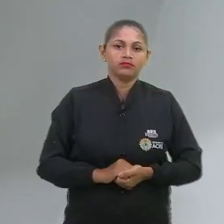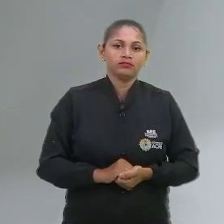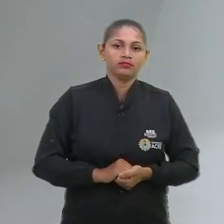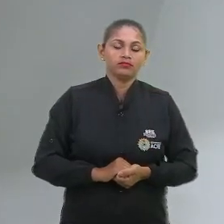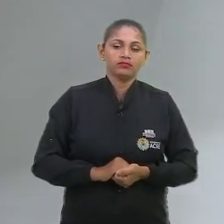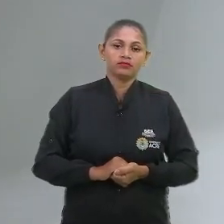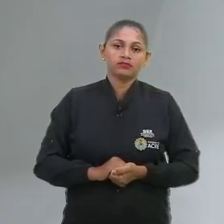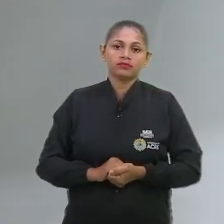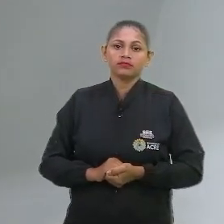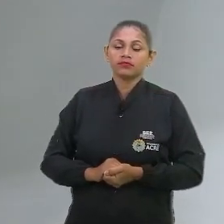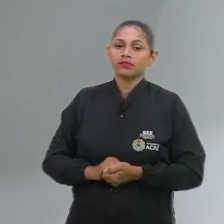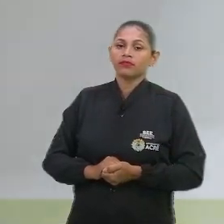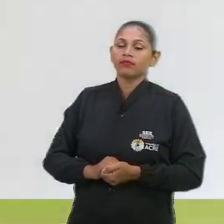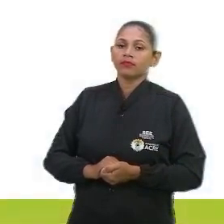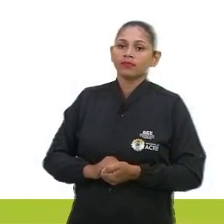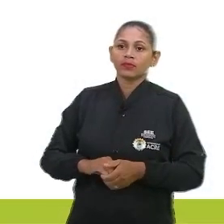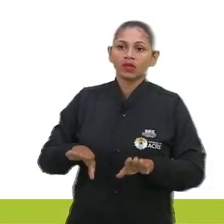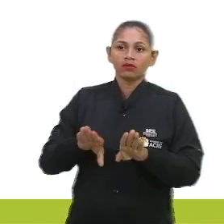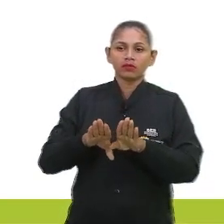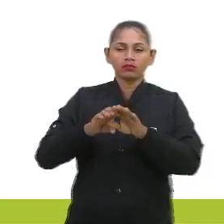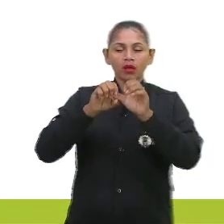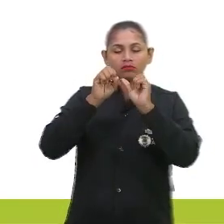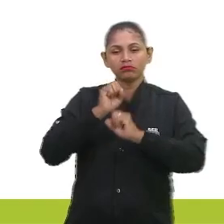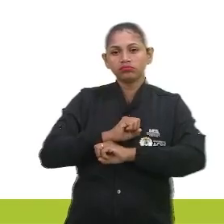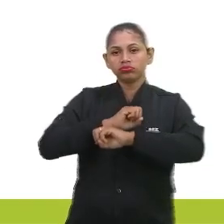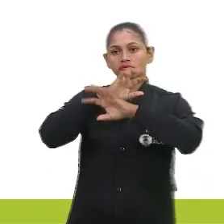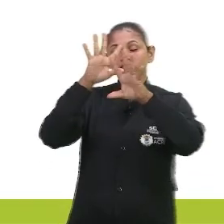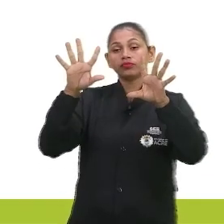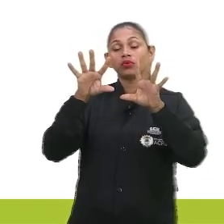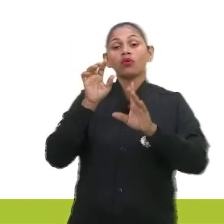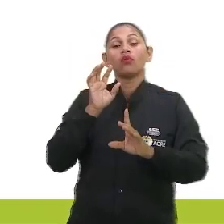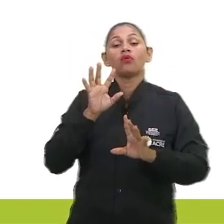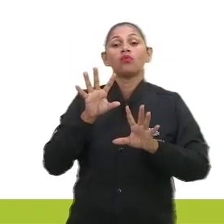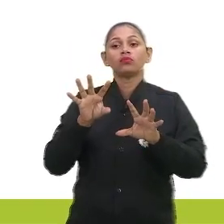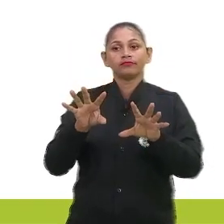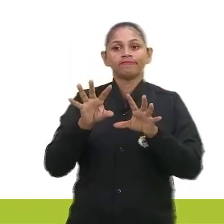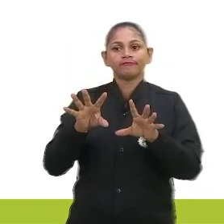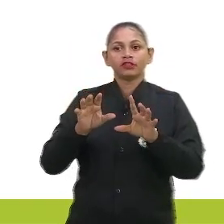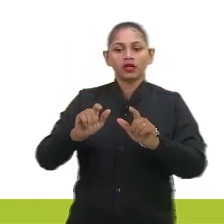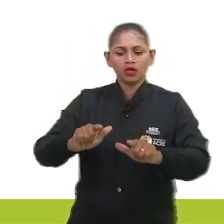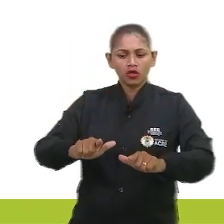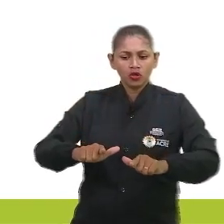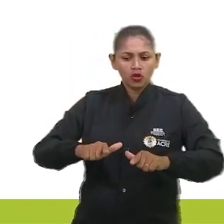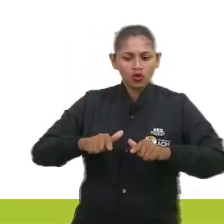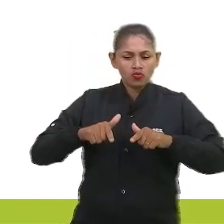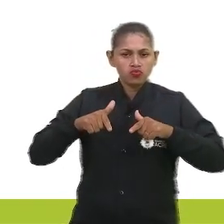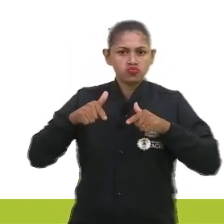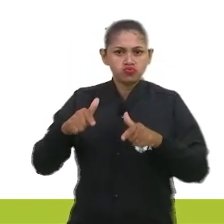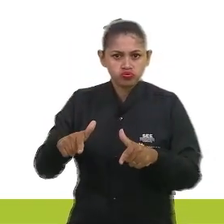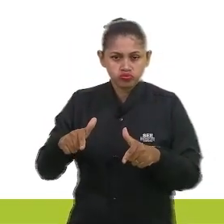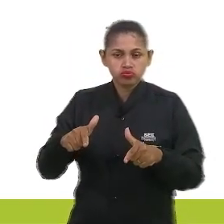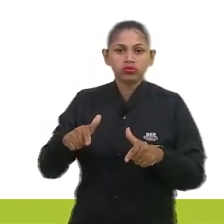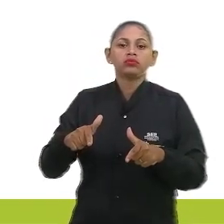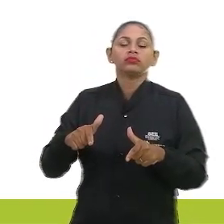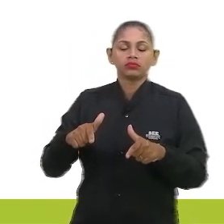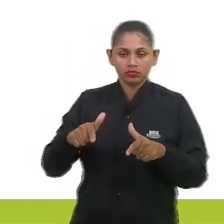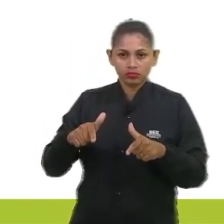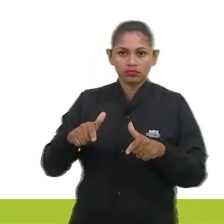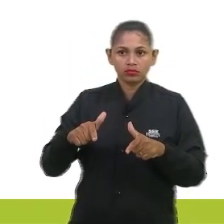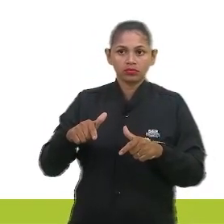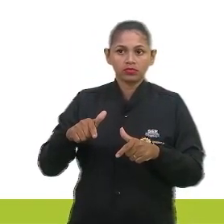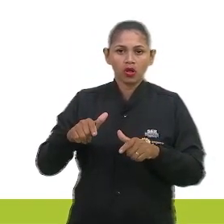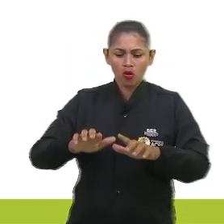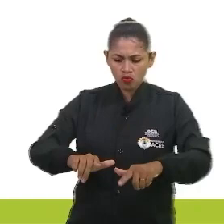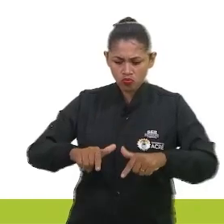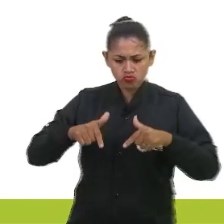As mídias alternativas são, claro, né, uma forma de resistência e uma forma também de reivindicação de direitos.